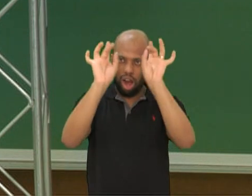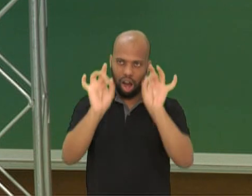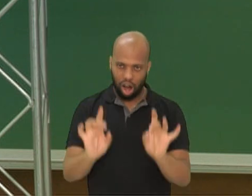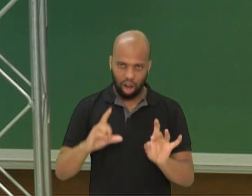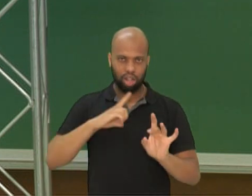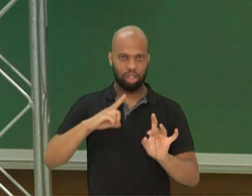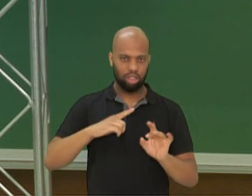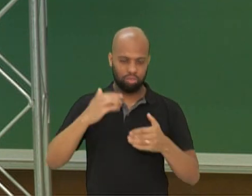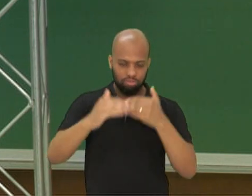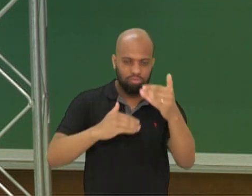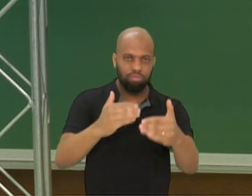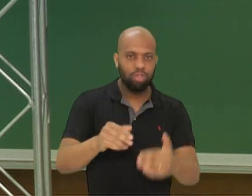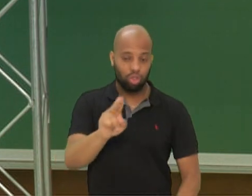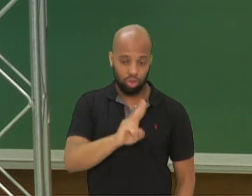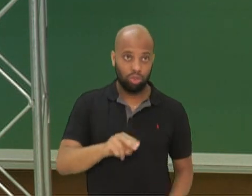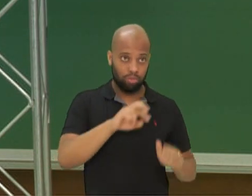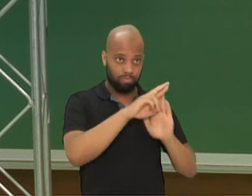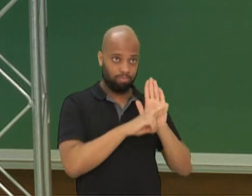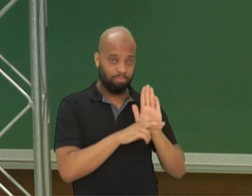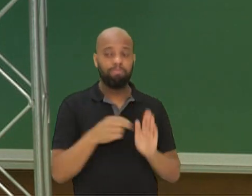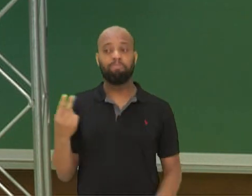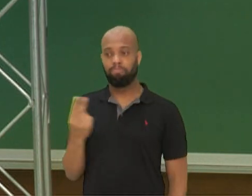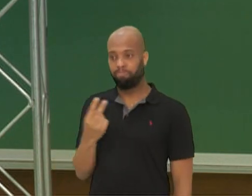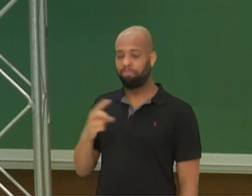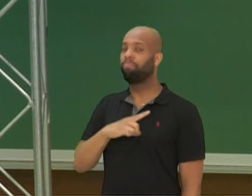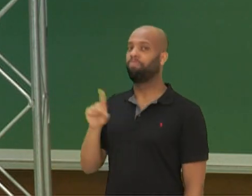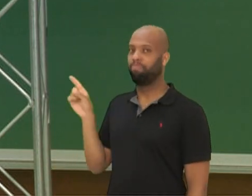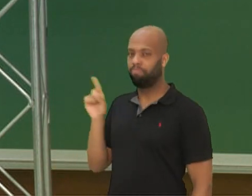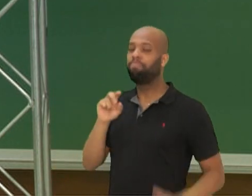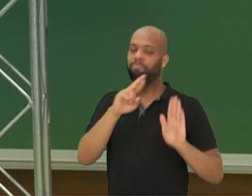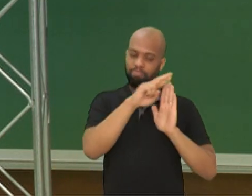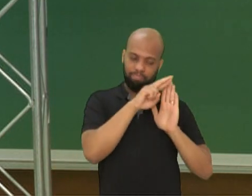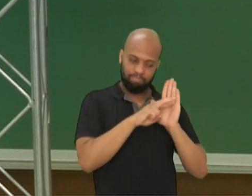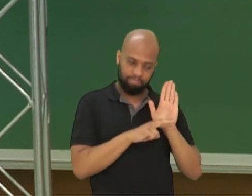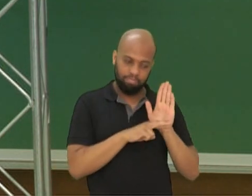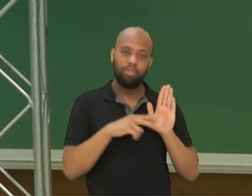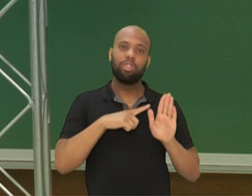sobre 81 igual a 3 meios